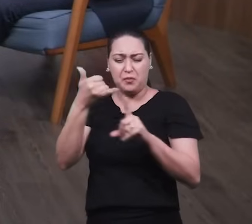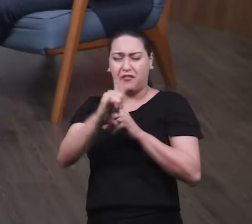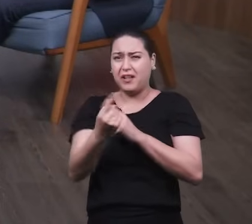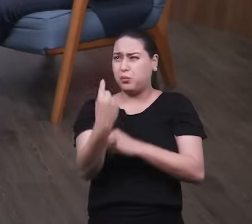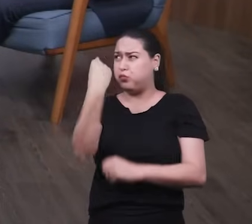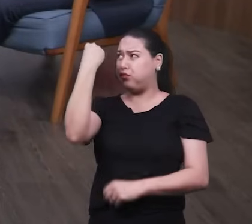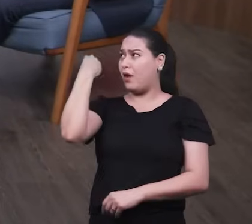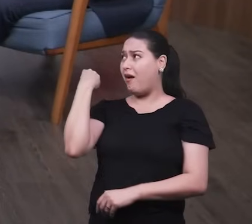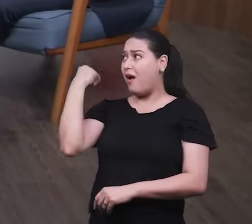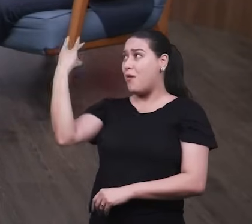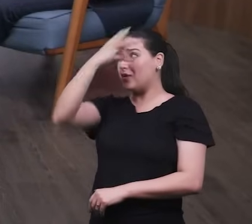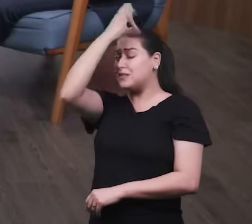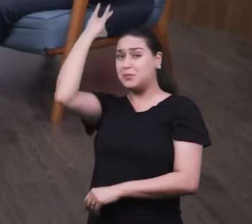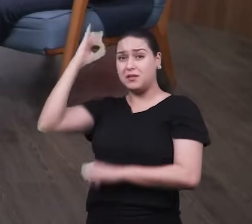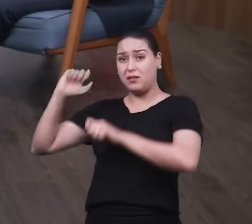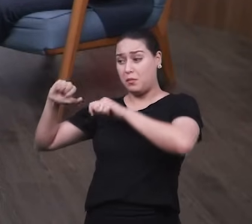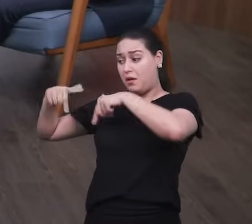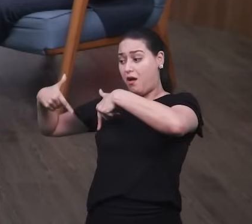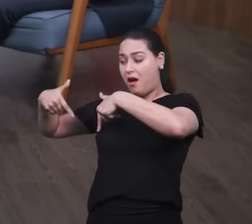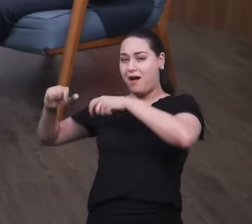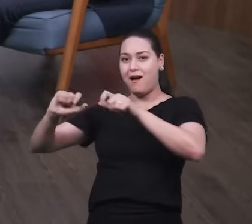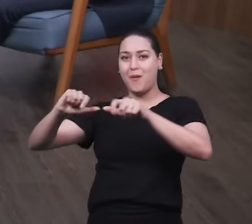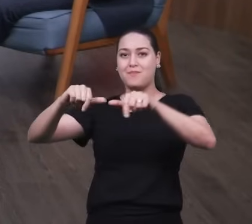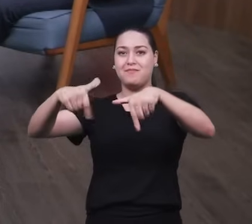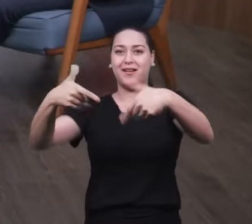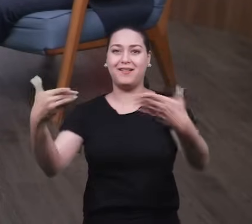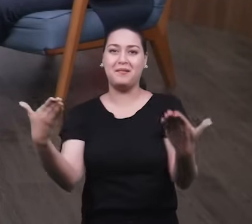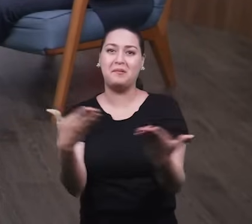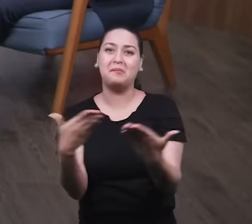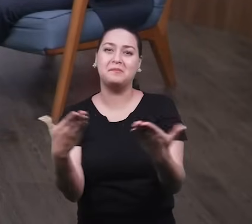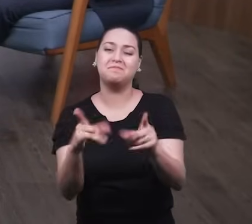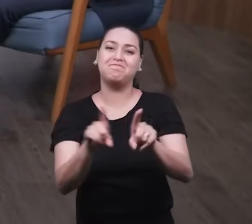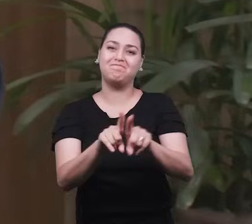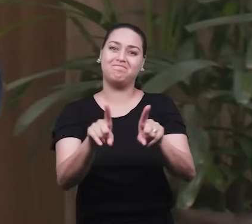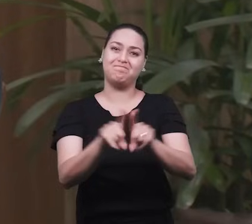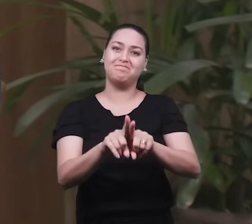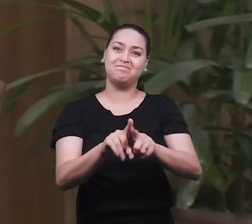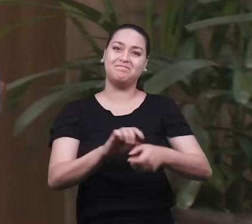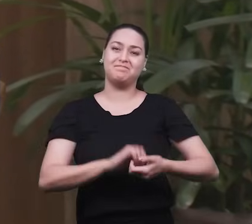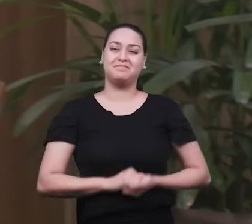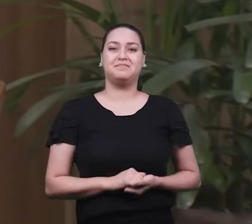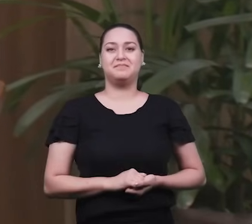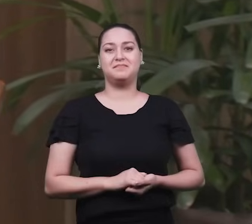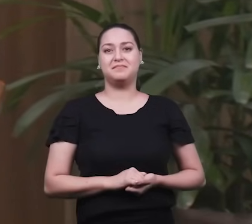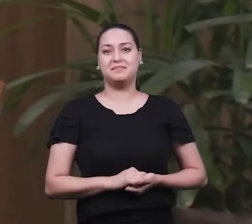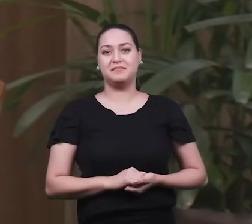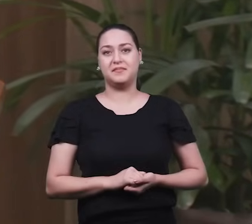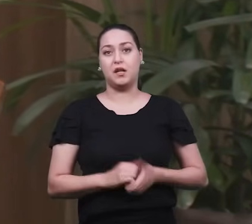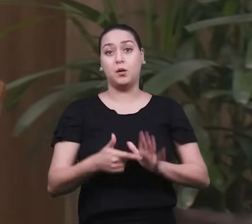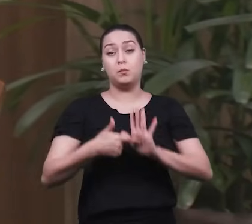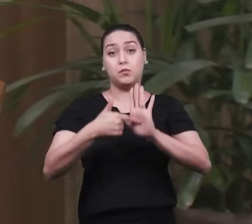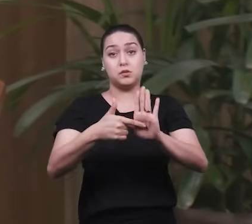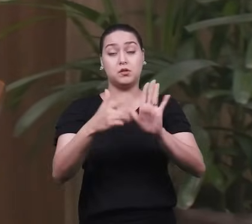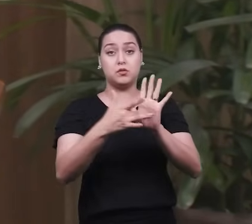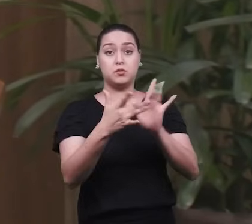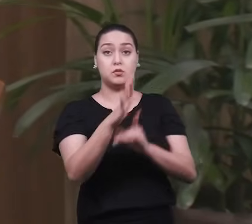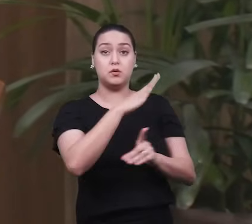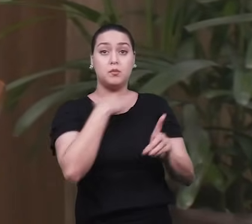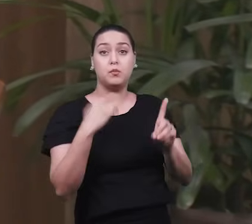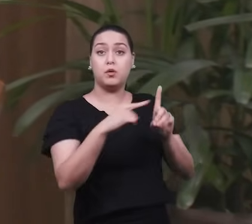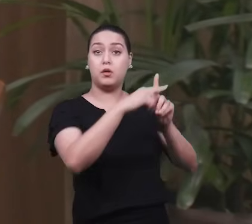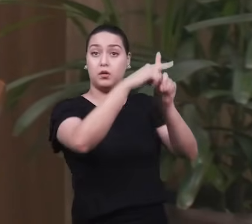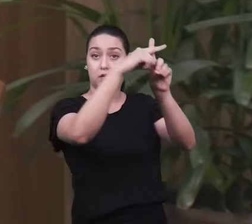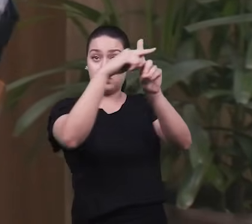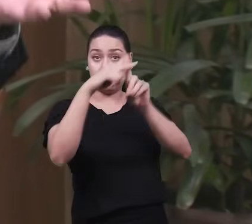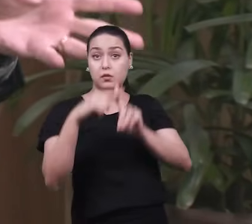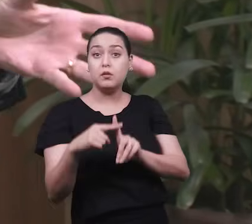visitado a igreja nos nossos dias. Aleluia. Glória a Deus. Bem, nós falamos do sacrifício do Senhor,